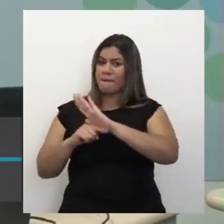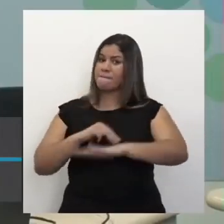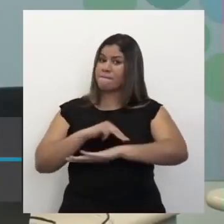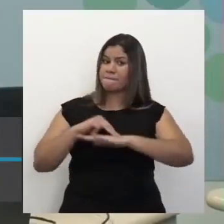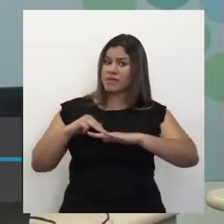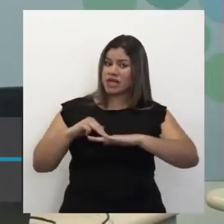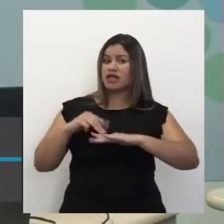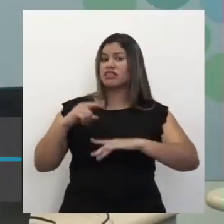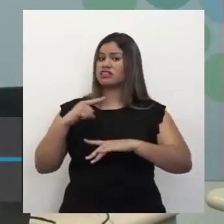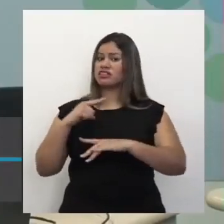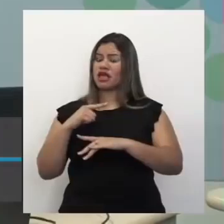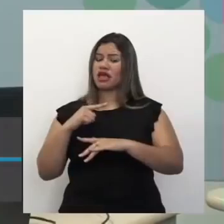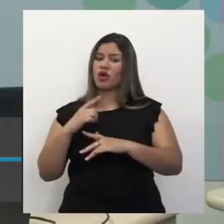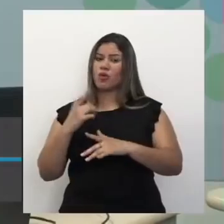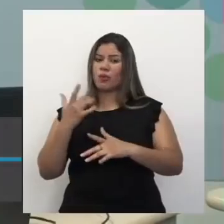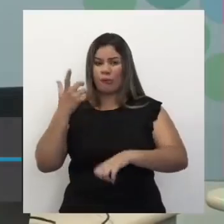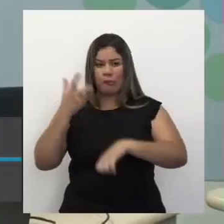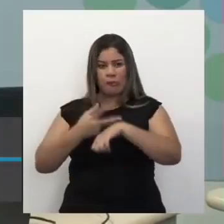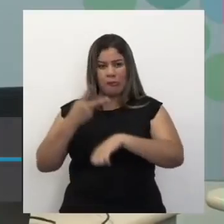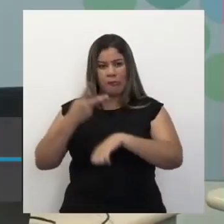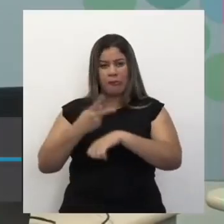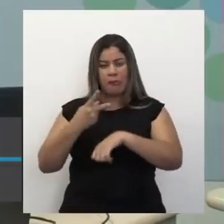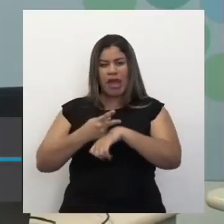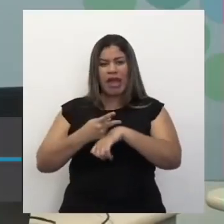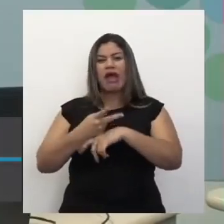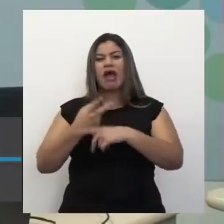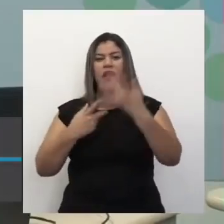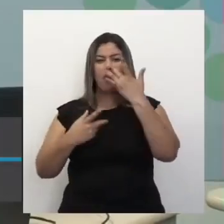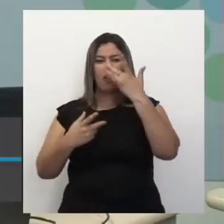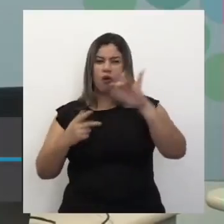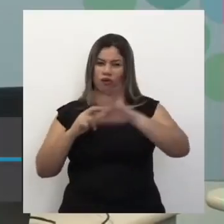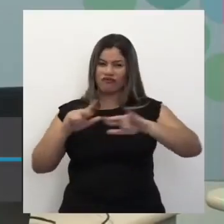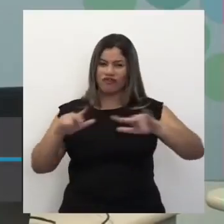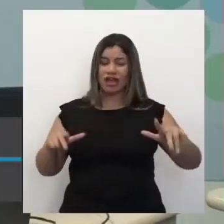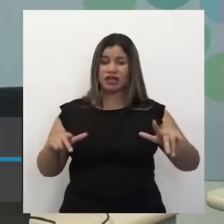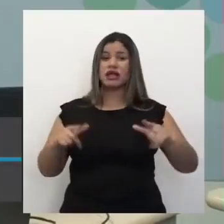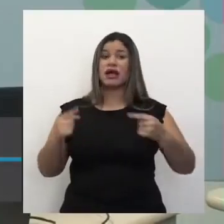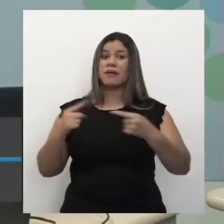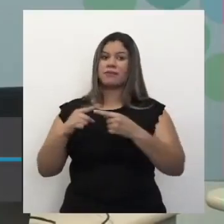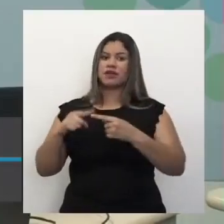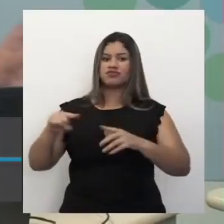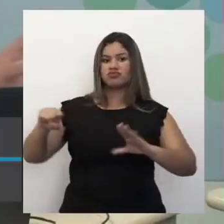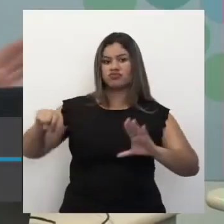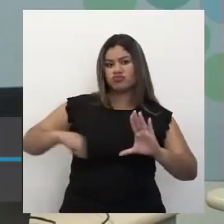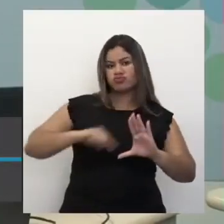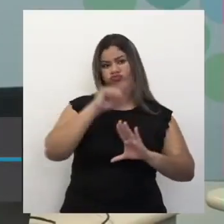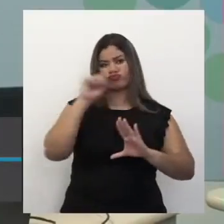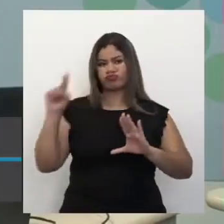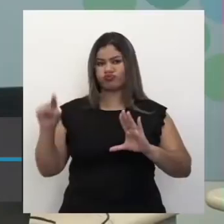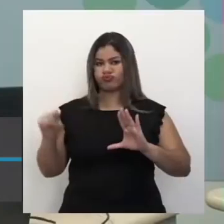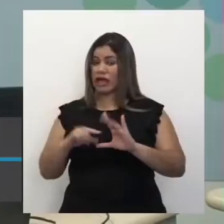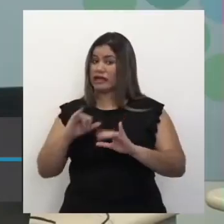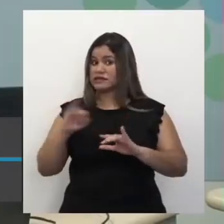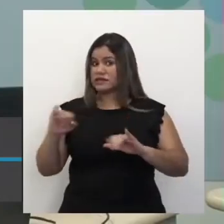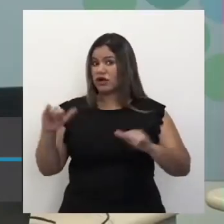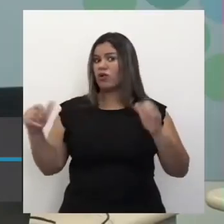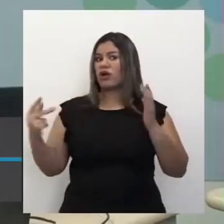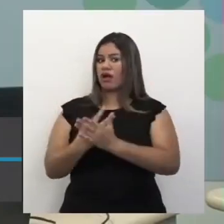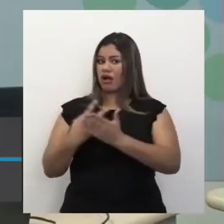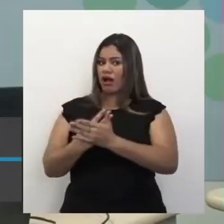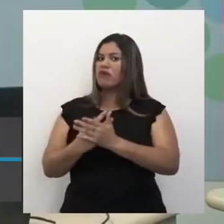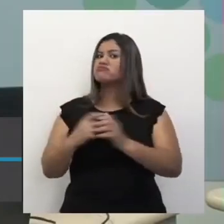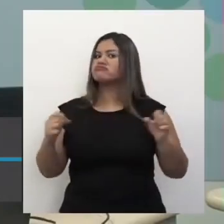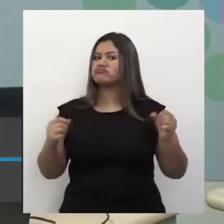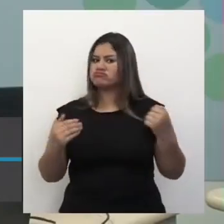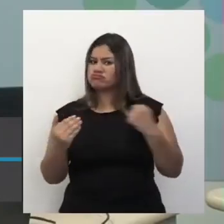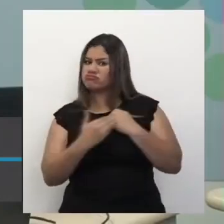ali. Minério, normalmente, ele vai ser a base de uma cadeia. Né? Se eu estiver falando alguma besteira, pode me interromper, tá, professor? Ou